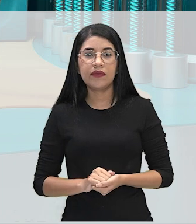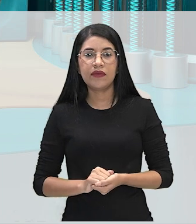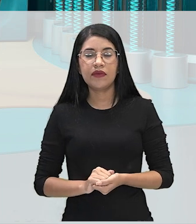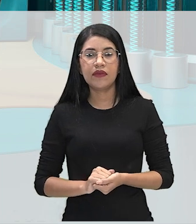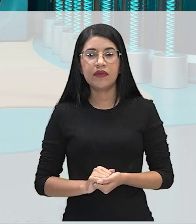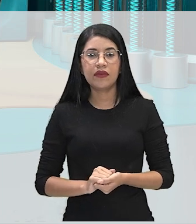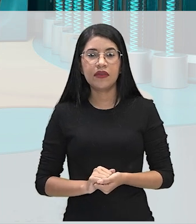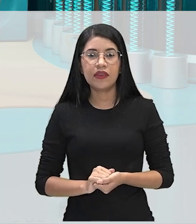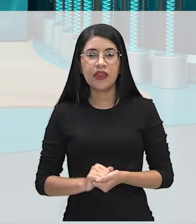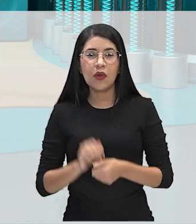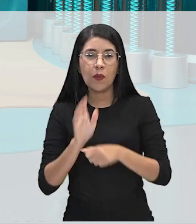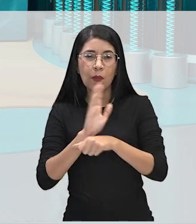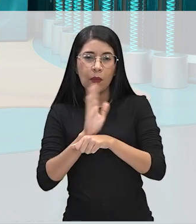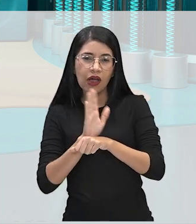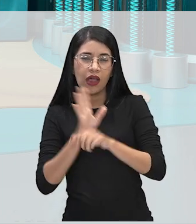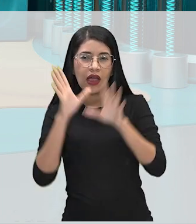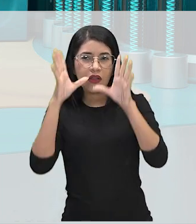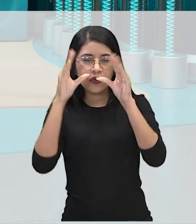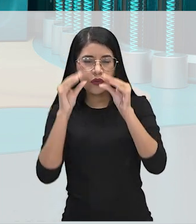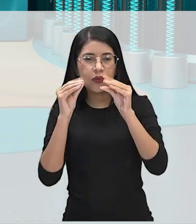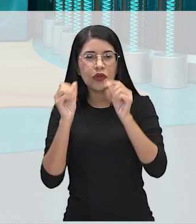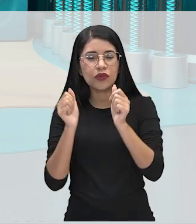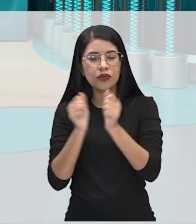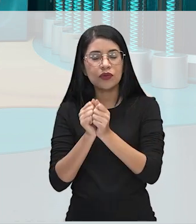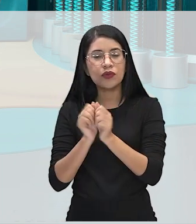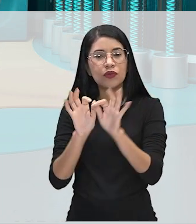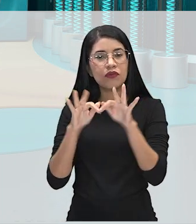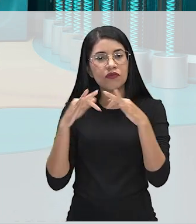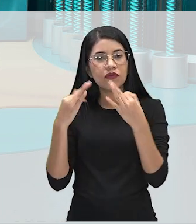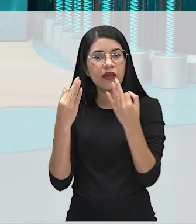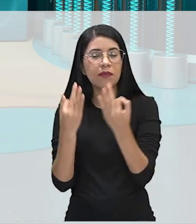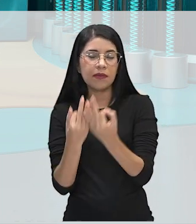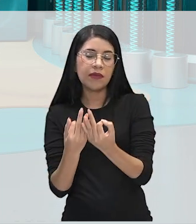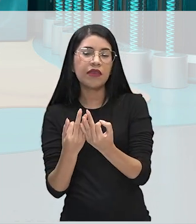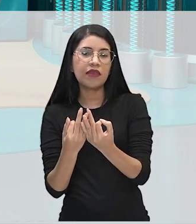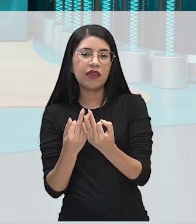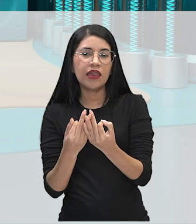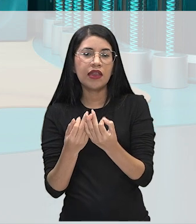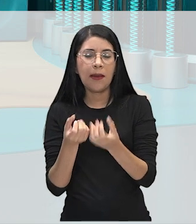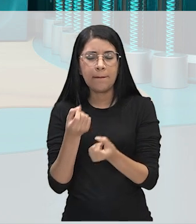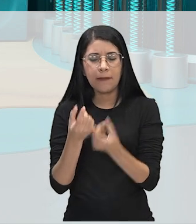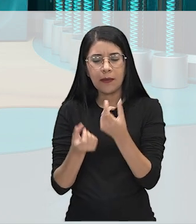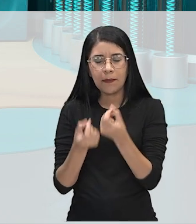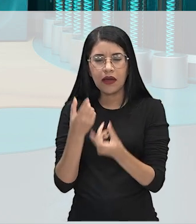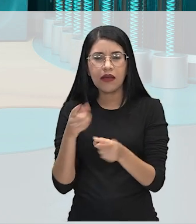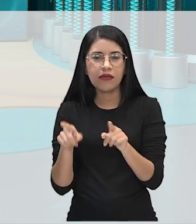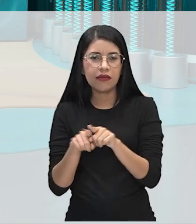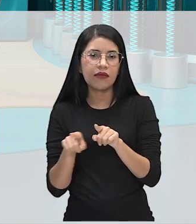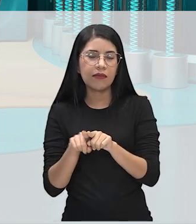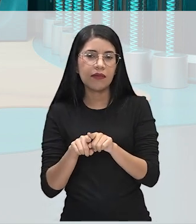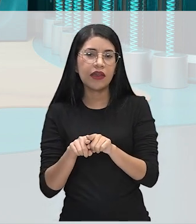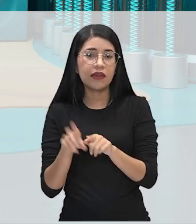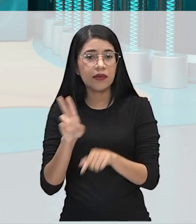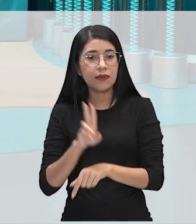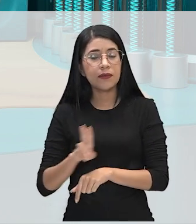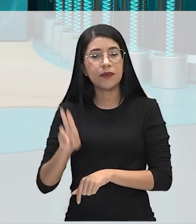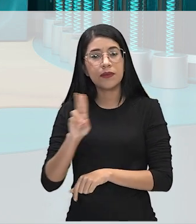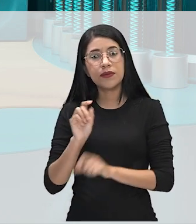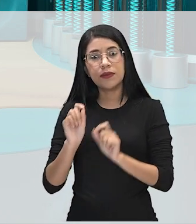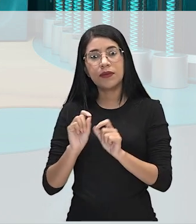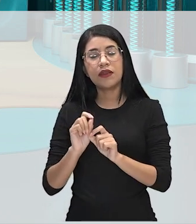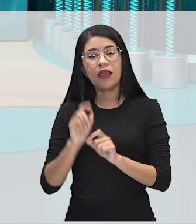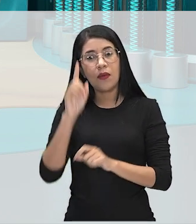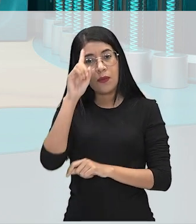uma noite de cineminha, né? Se reúna ali com a família, façam pipoca. Então, aqui eu estou usando o